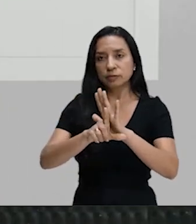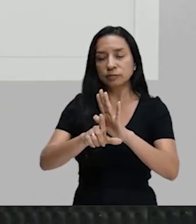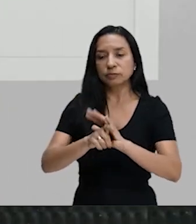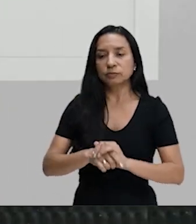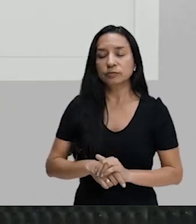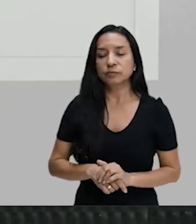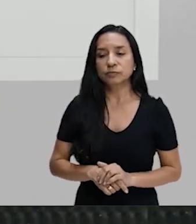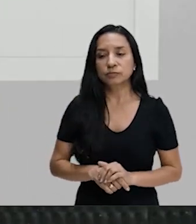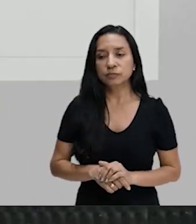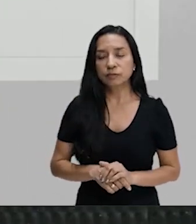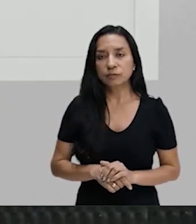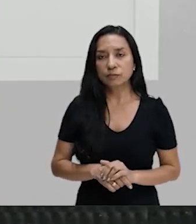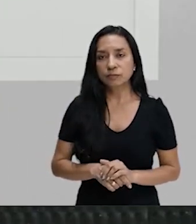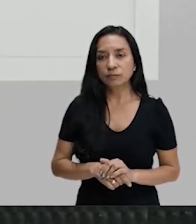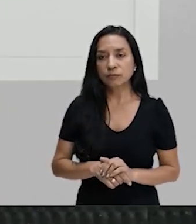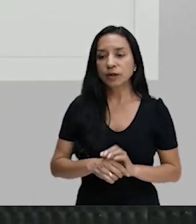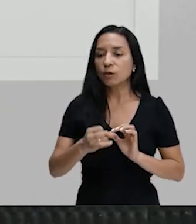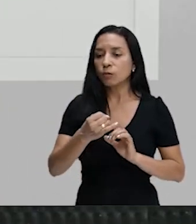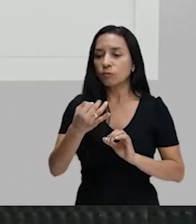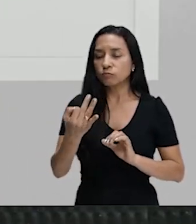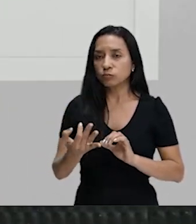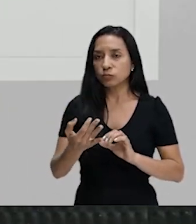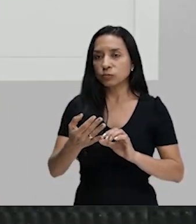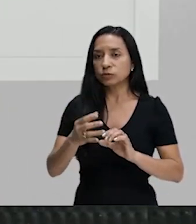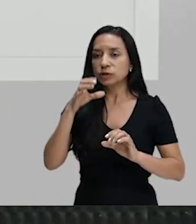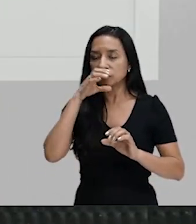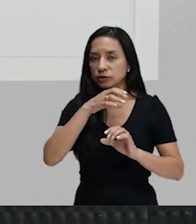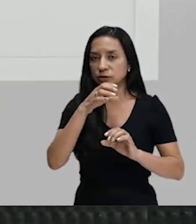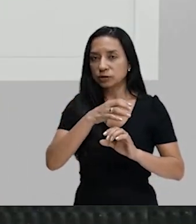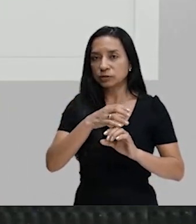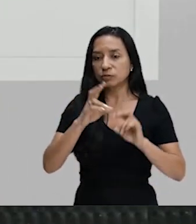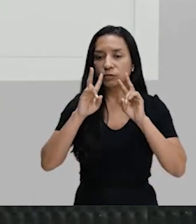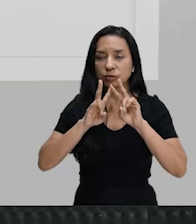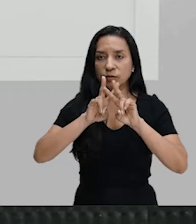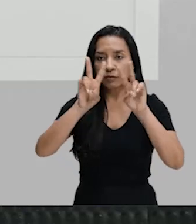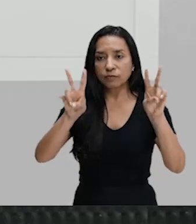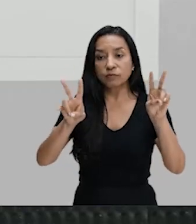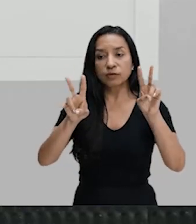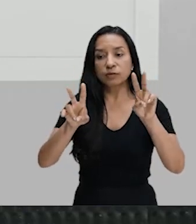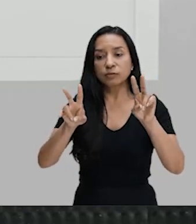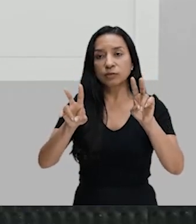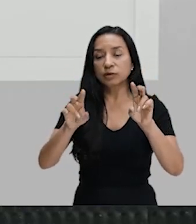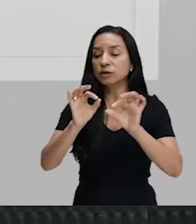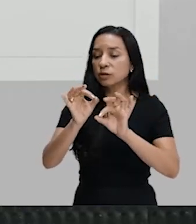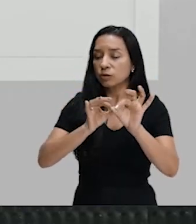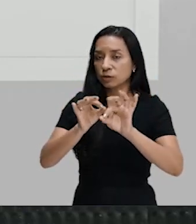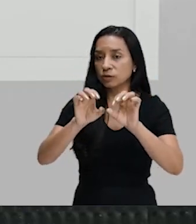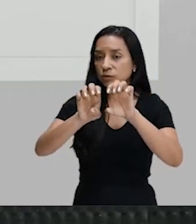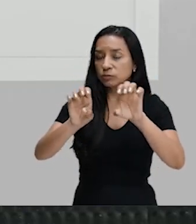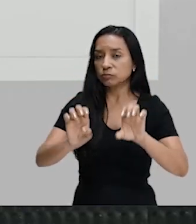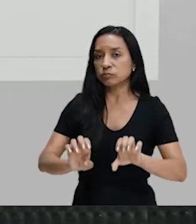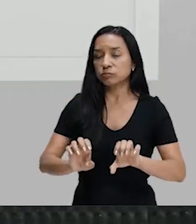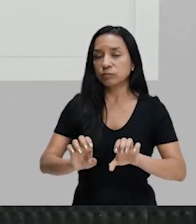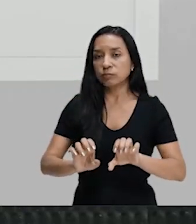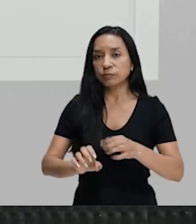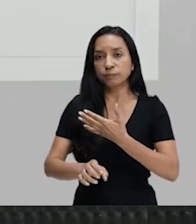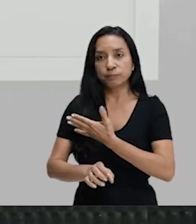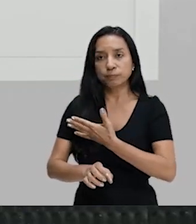que a quantidade de calor, isso aqui nós estamos olhando no nosso esquema, a quantidade de calor que é